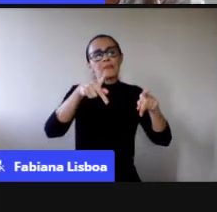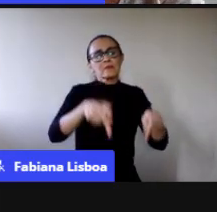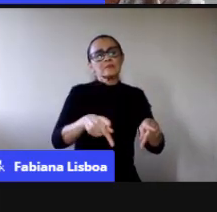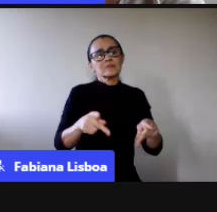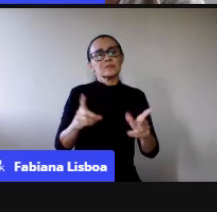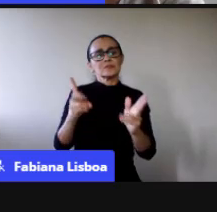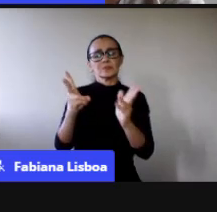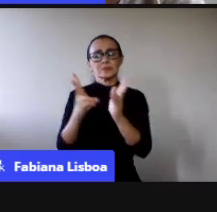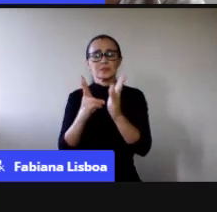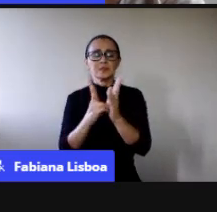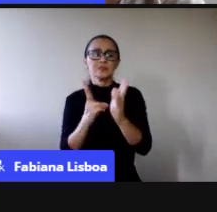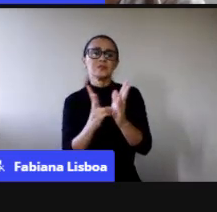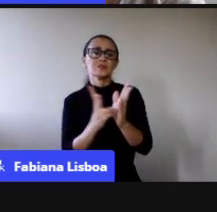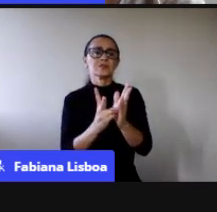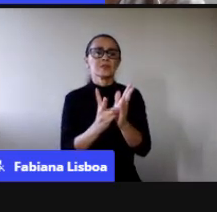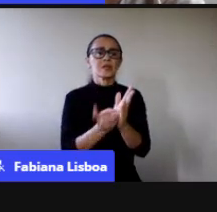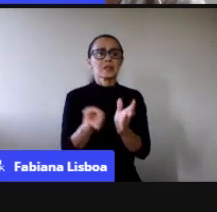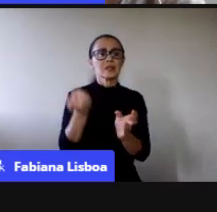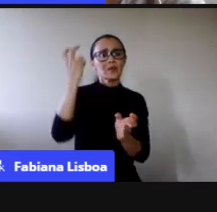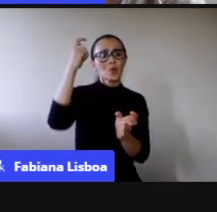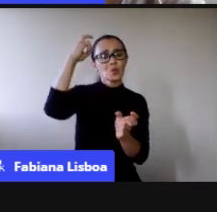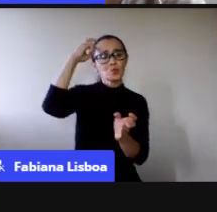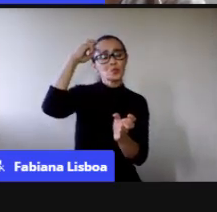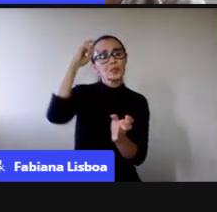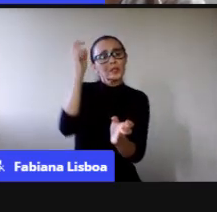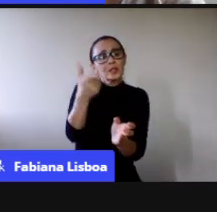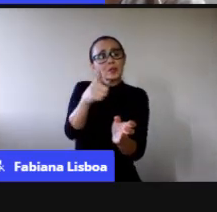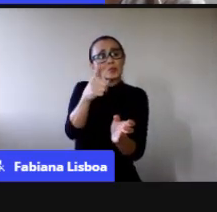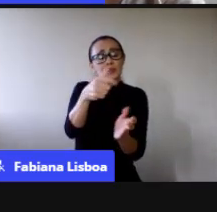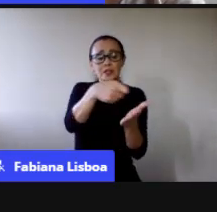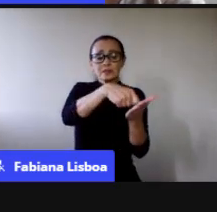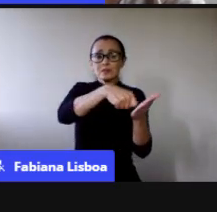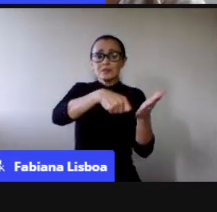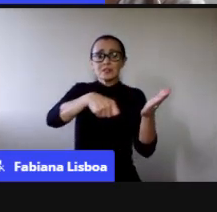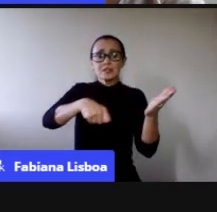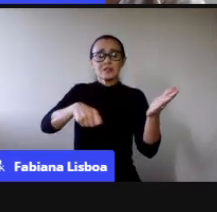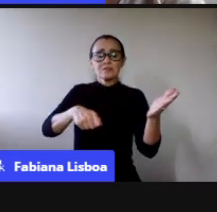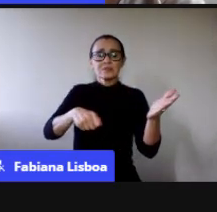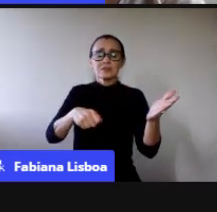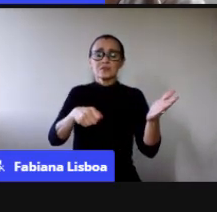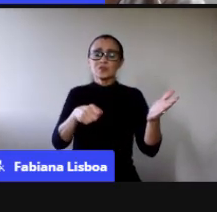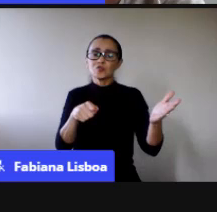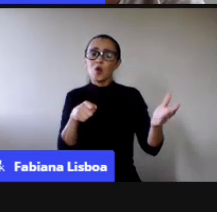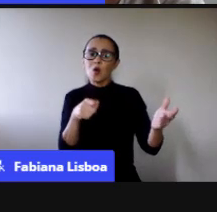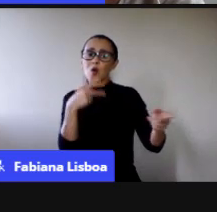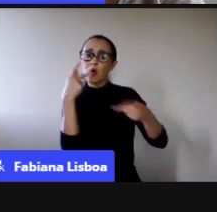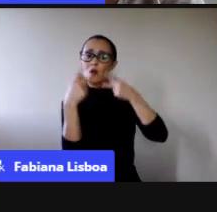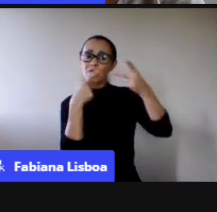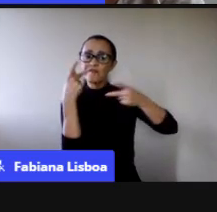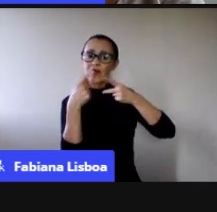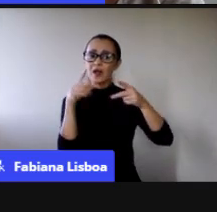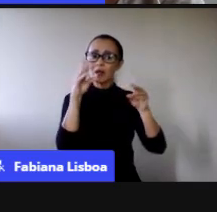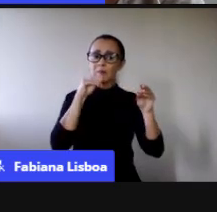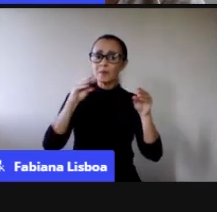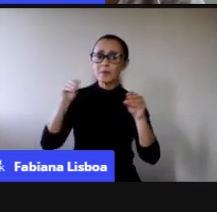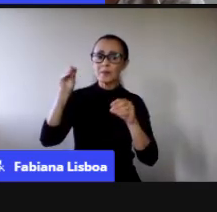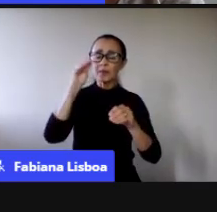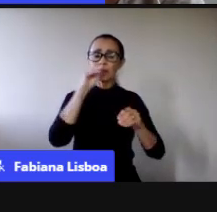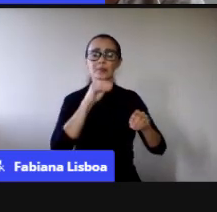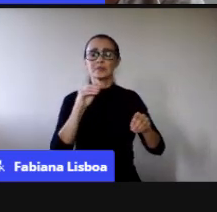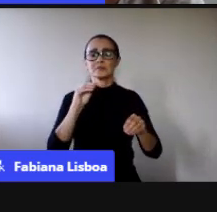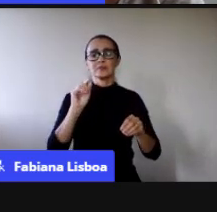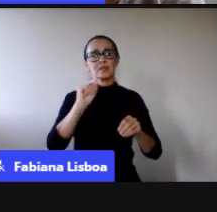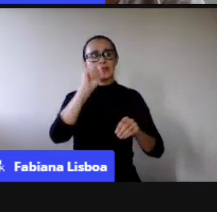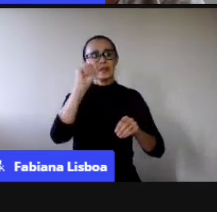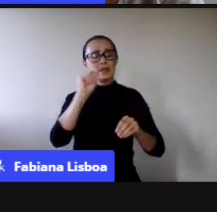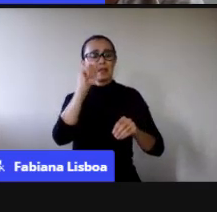uma cultura ágrafa, não tem escrita, né? A cultura deles é oral, eles vêm da oralidade. E quem tinha